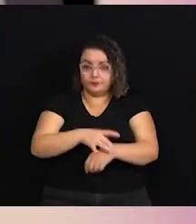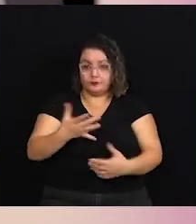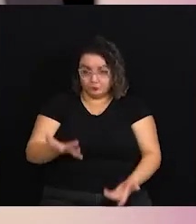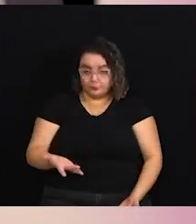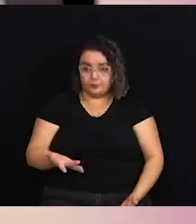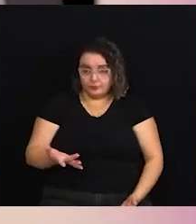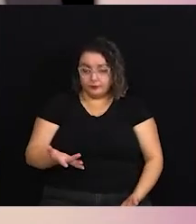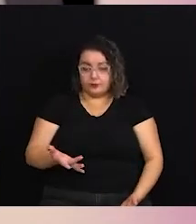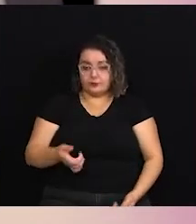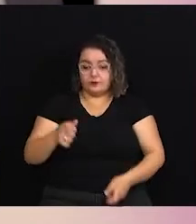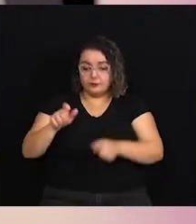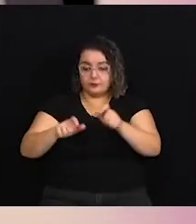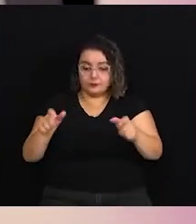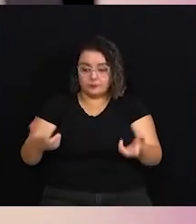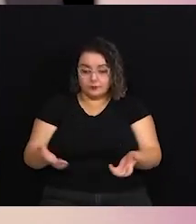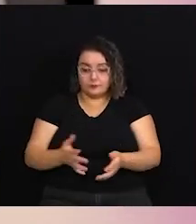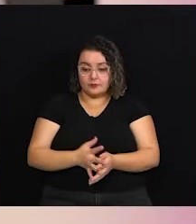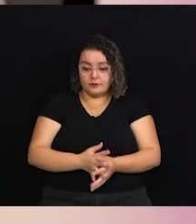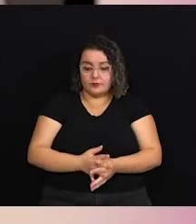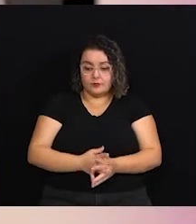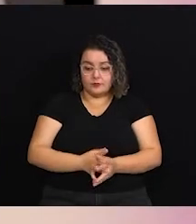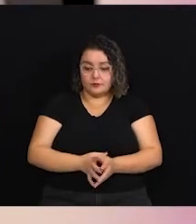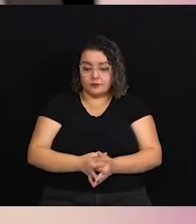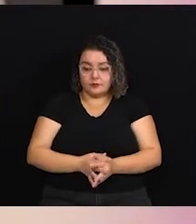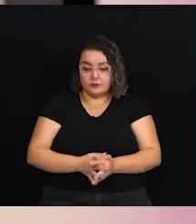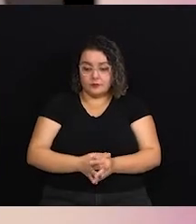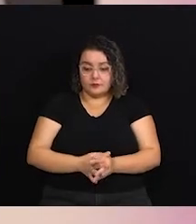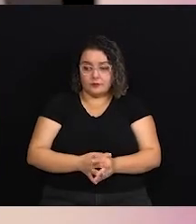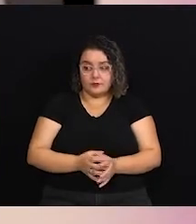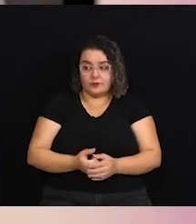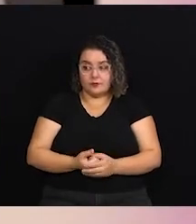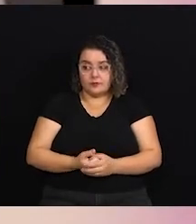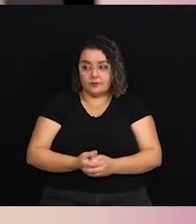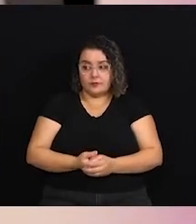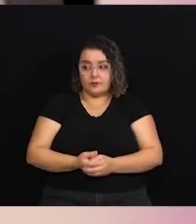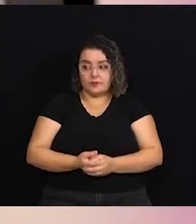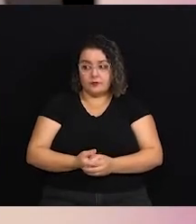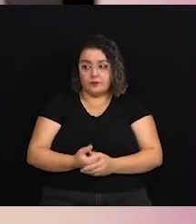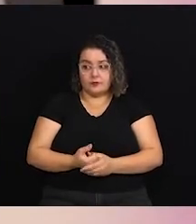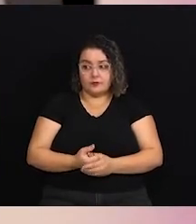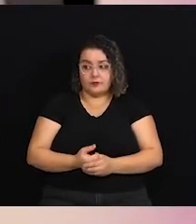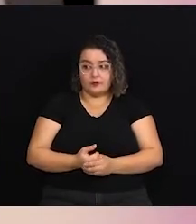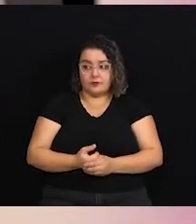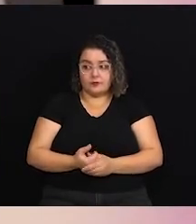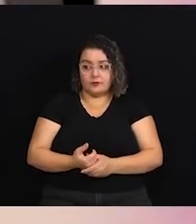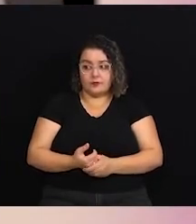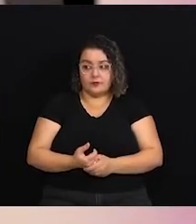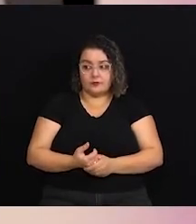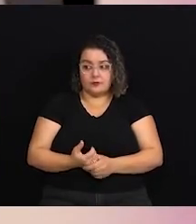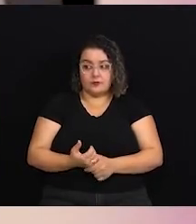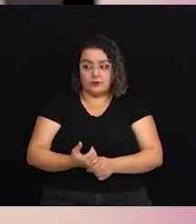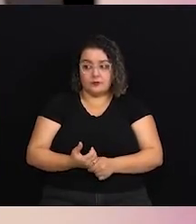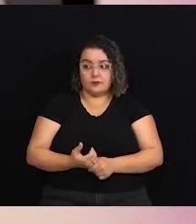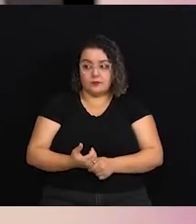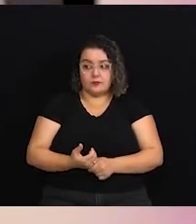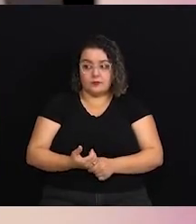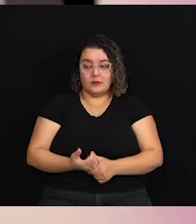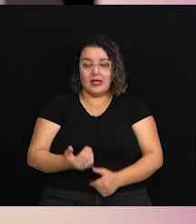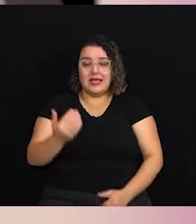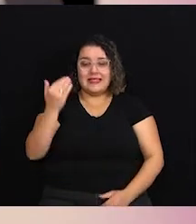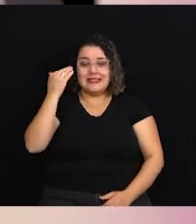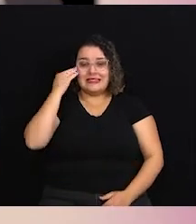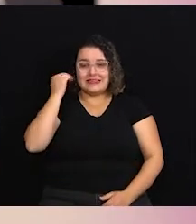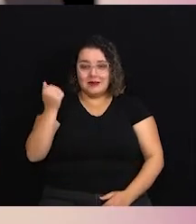São pessoas que elas são batizados a fogo no sentido de dar com